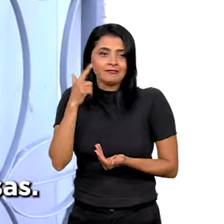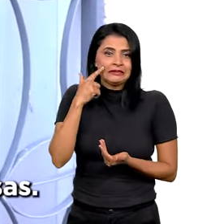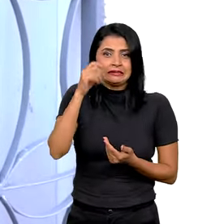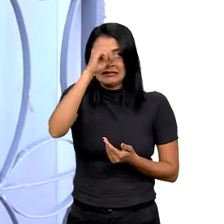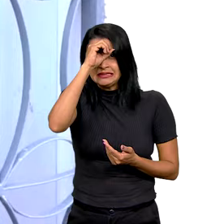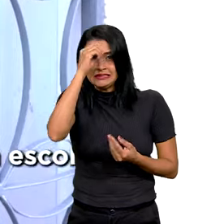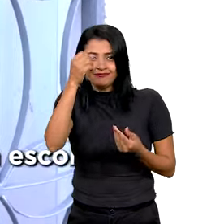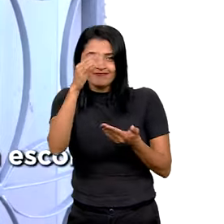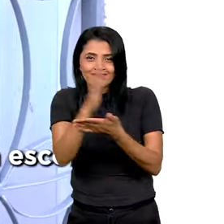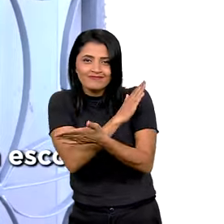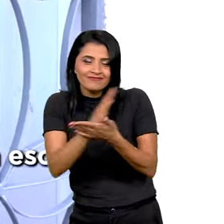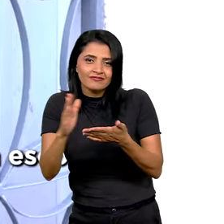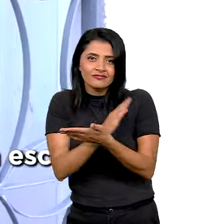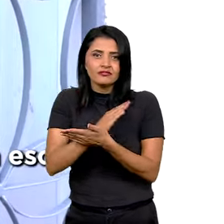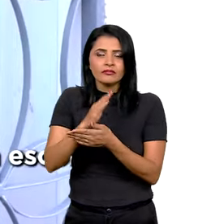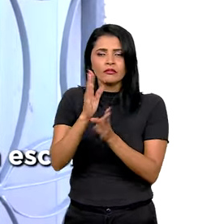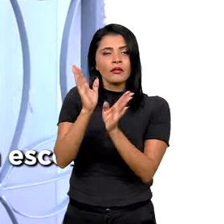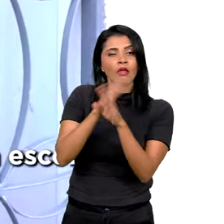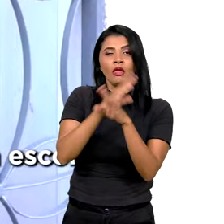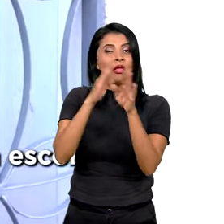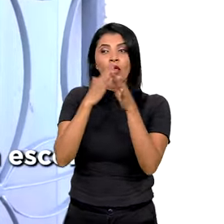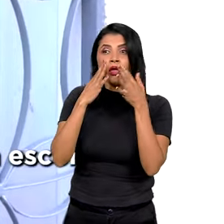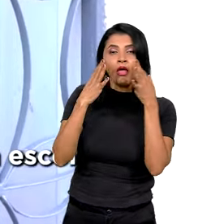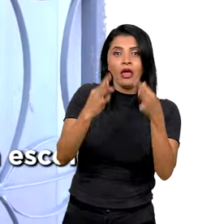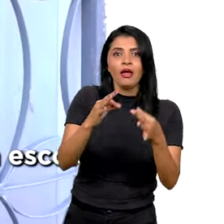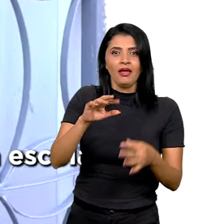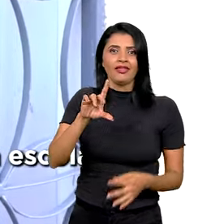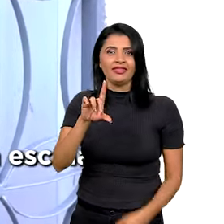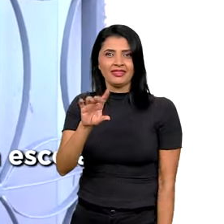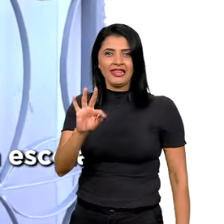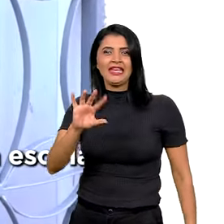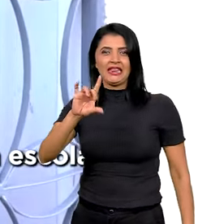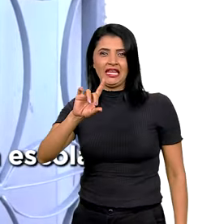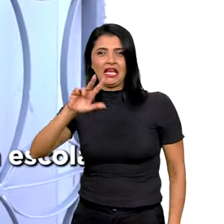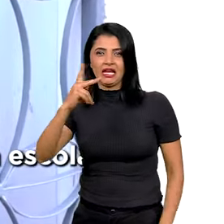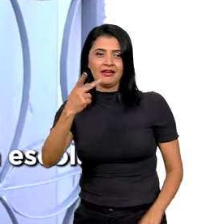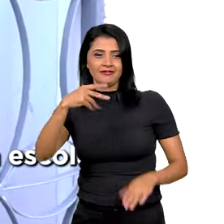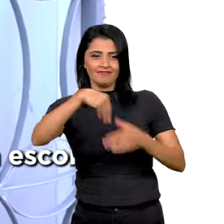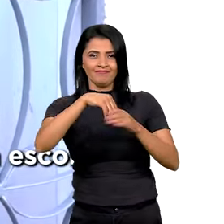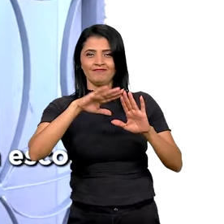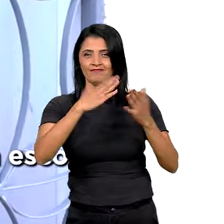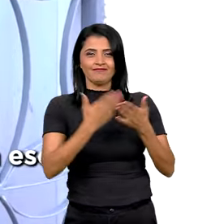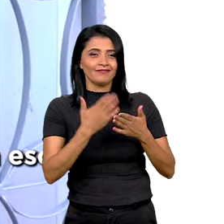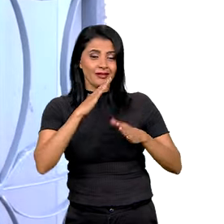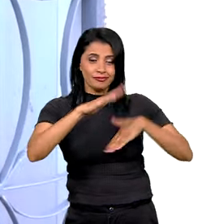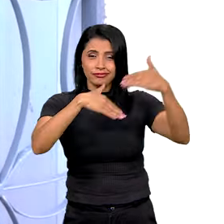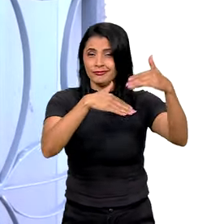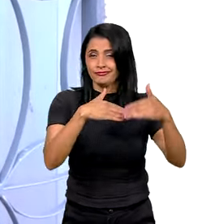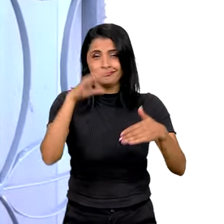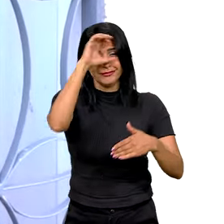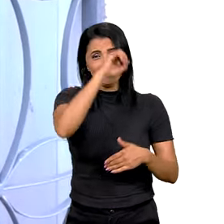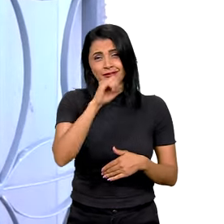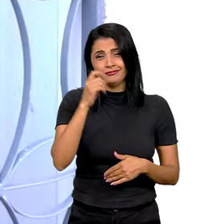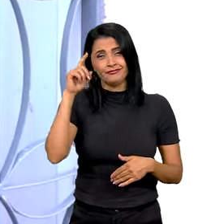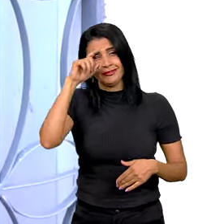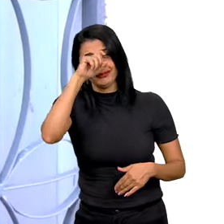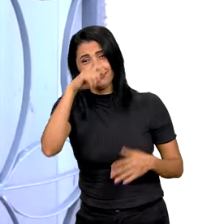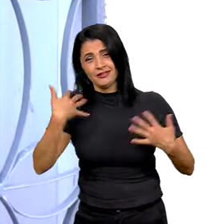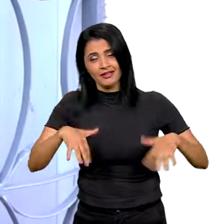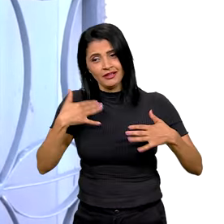algumas coisas o déficit de atenção dela que é muito grande ela na escola ela não consegue desenvolver muito Então essas